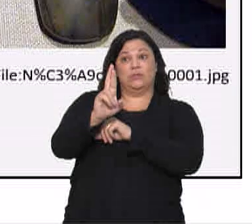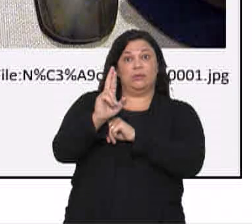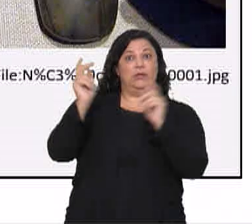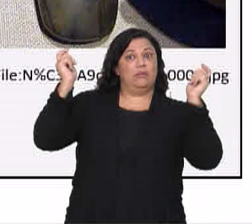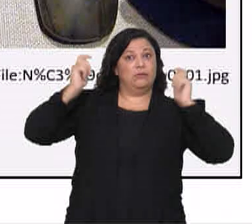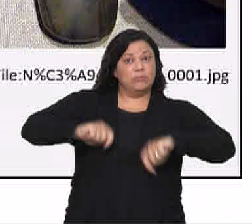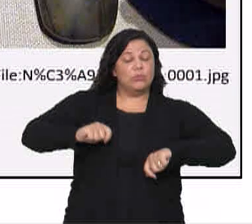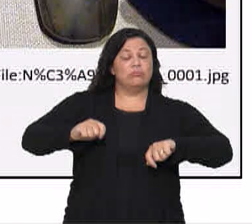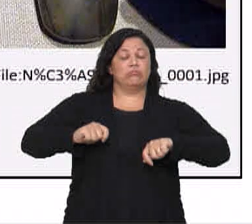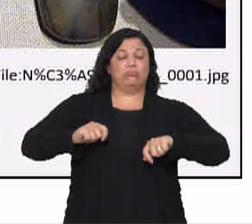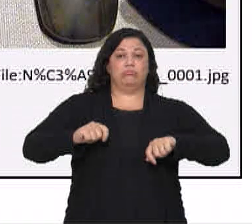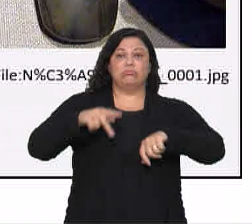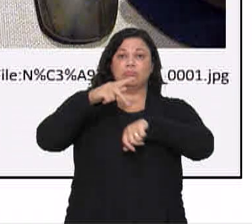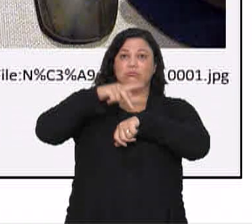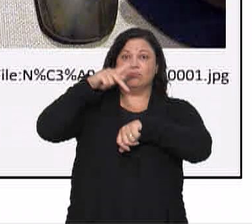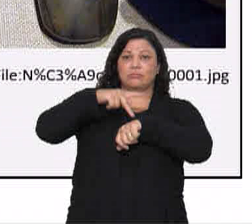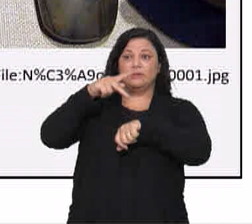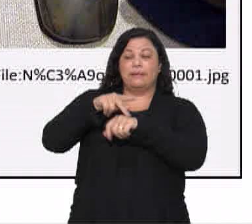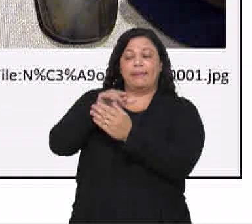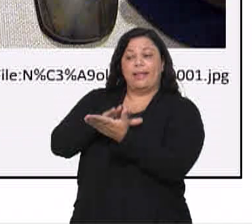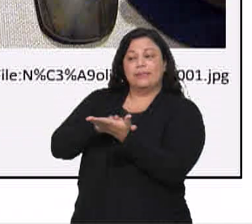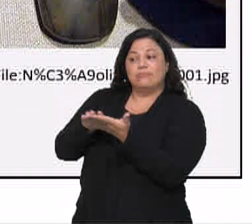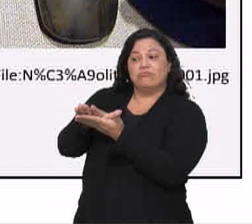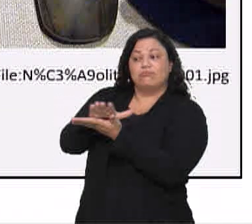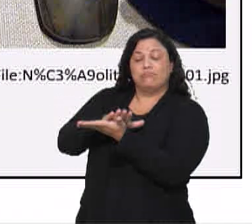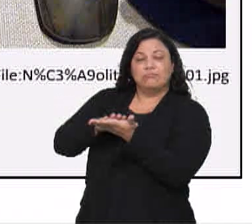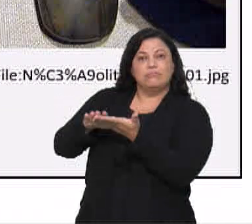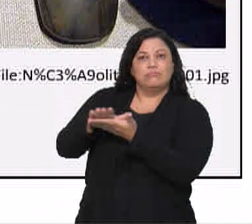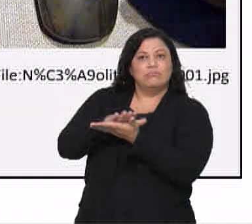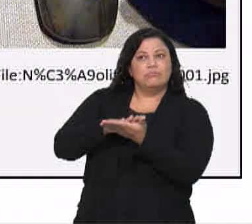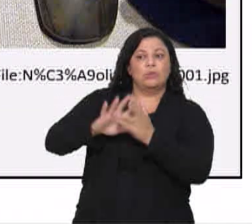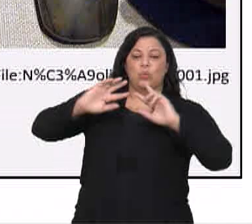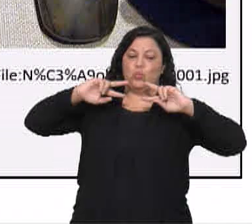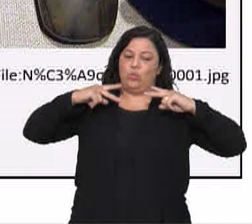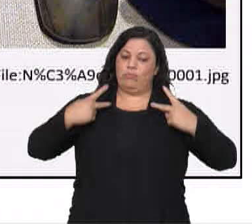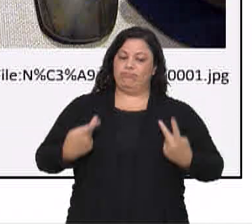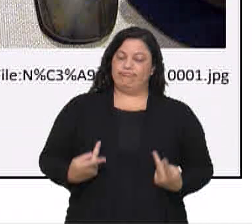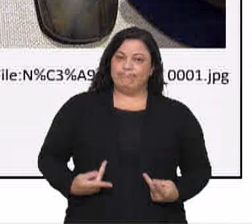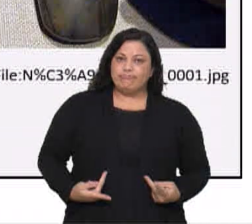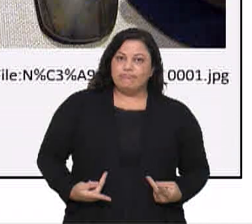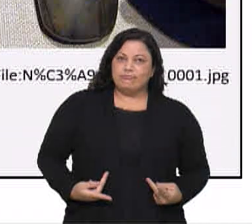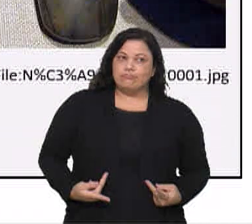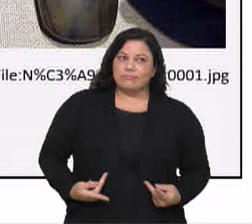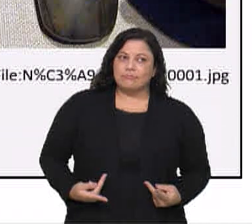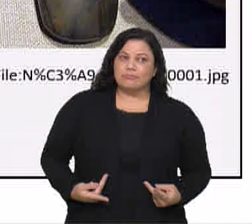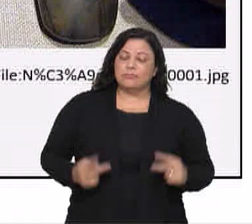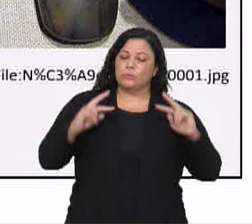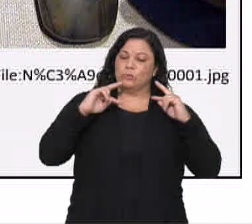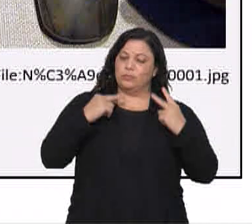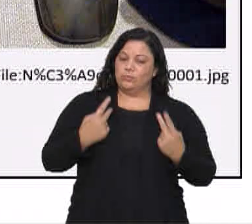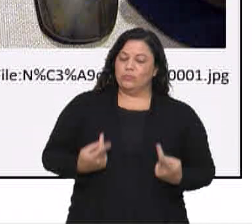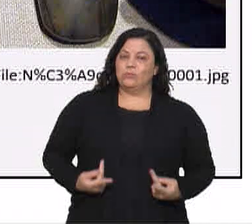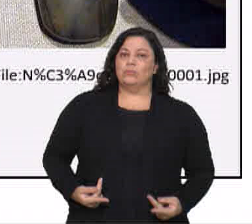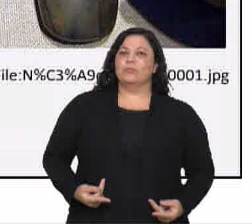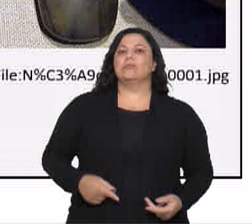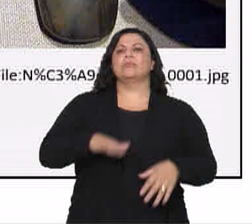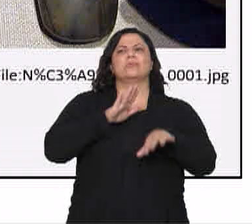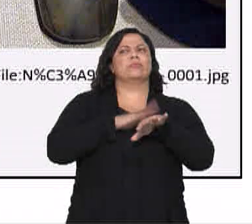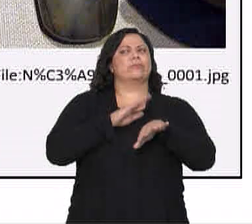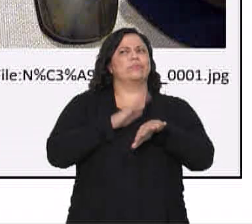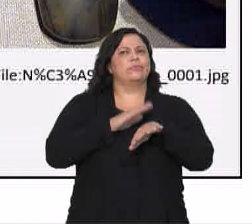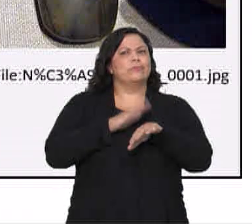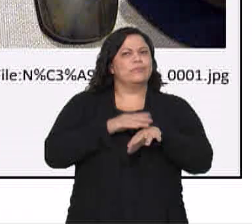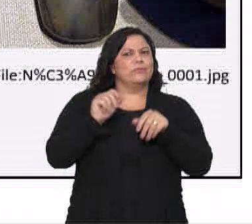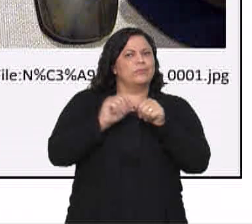pedras polidas, que o homem é uma produção humana, né? O ser humano fabricava tendo uma